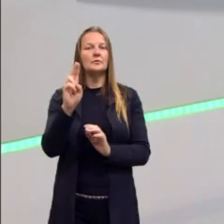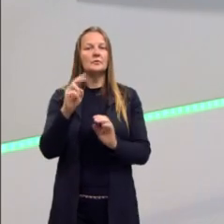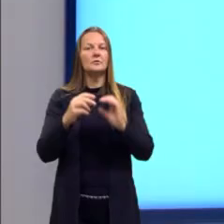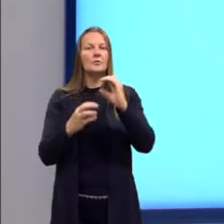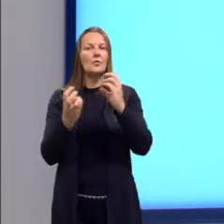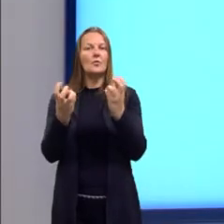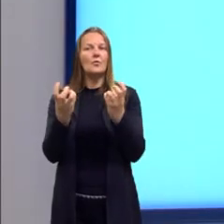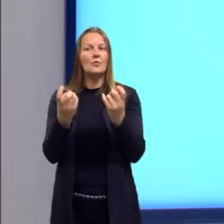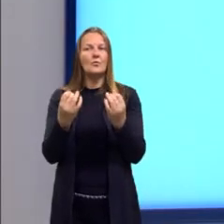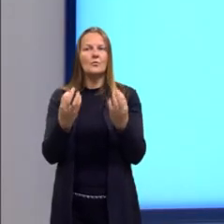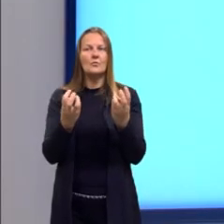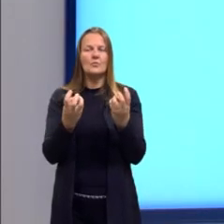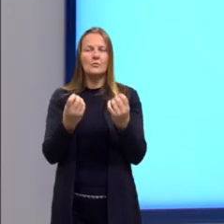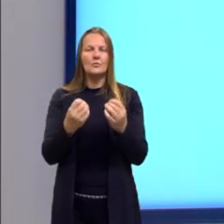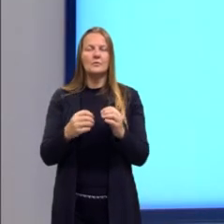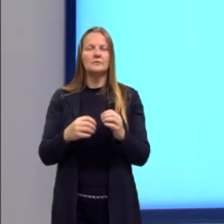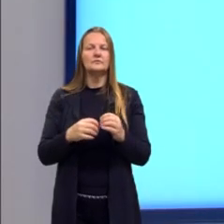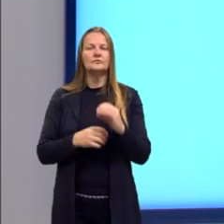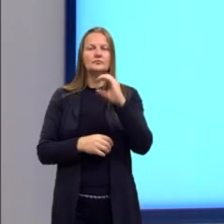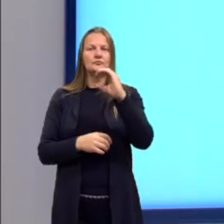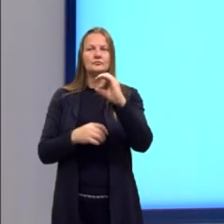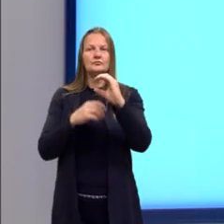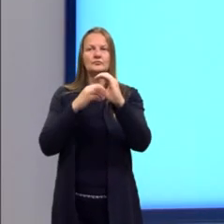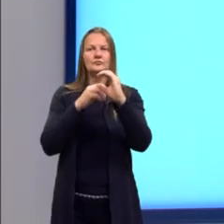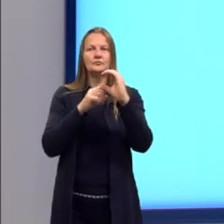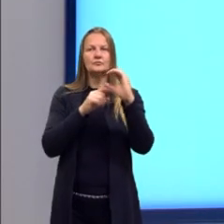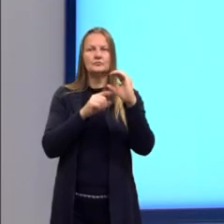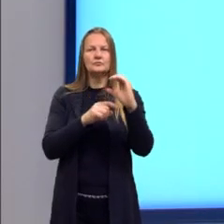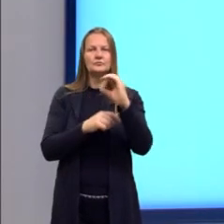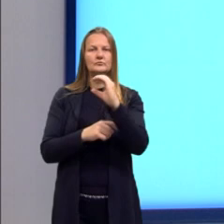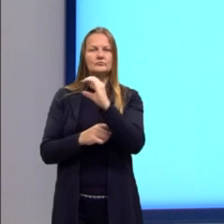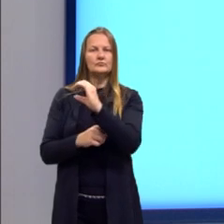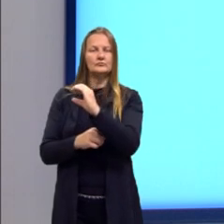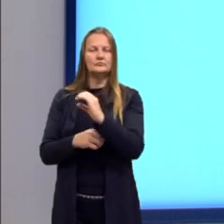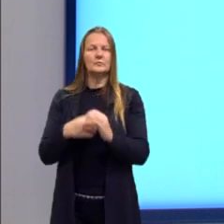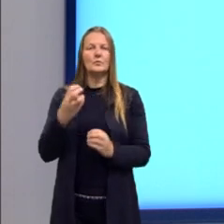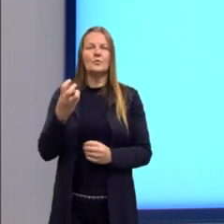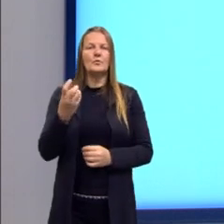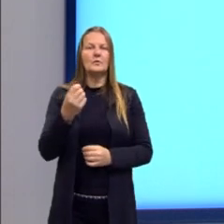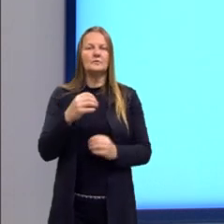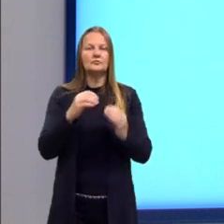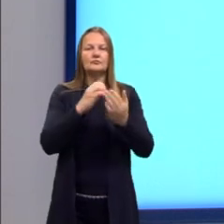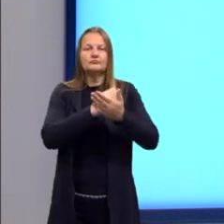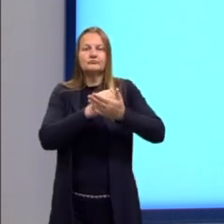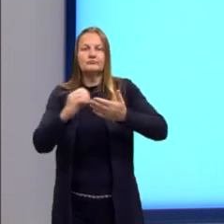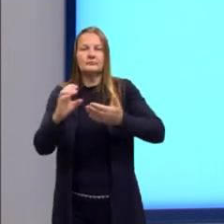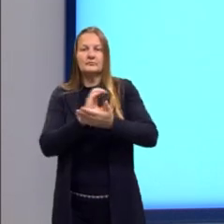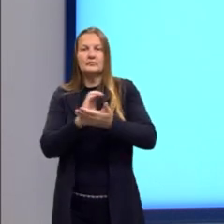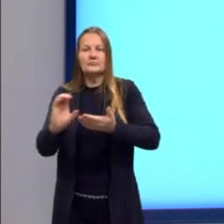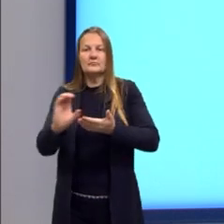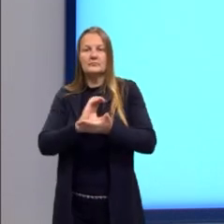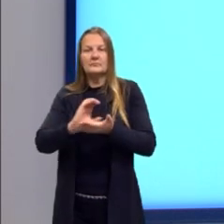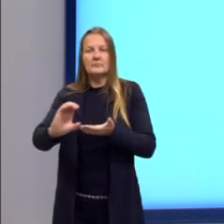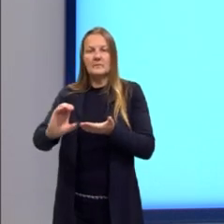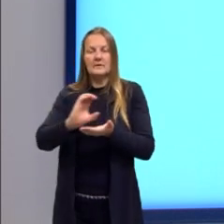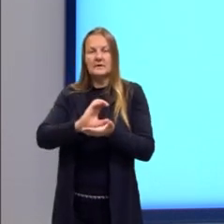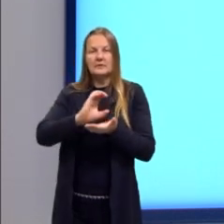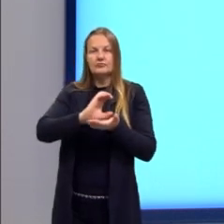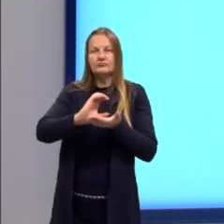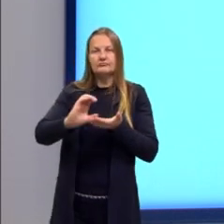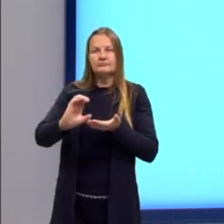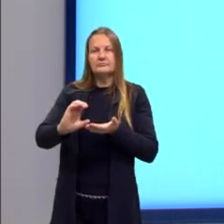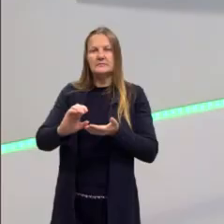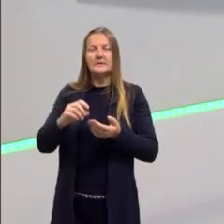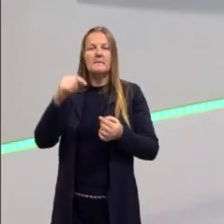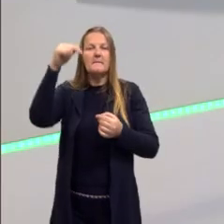numeração da minha cadeia porque eu tenho identificar a cadeia certo cadê principal identifiquei eu vou numerar para poder